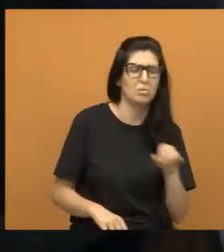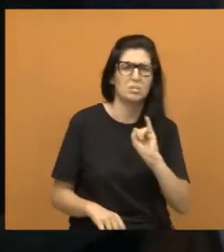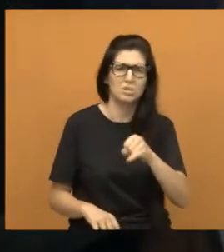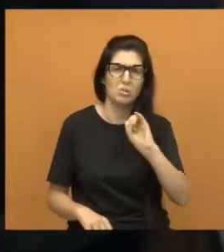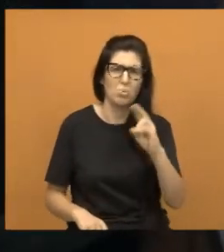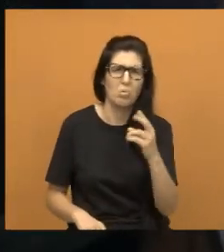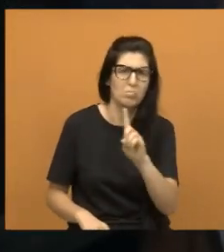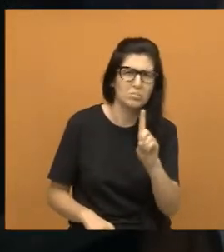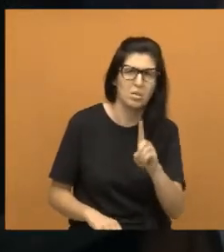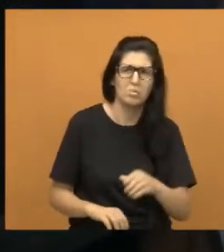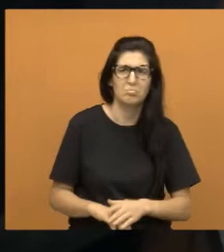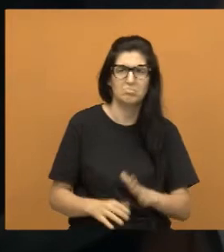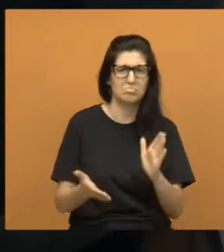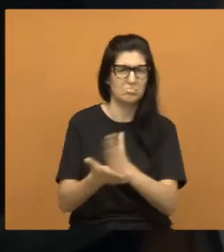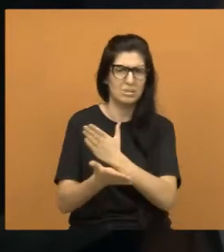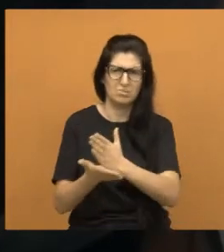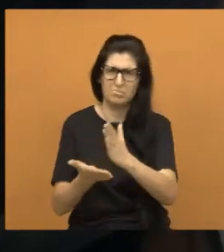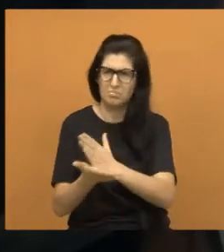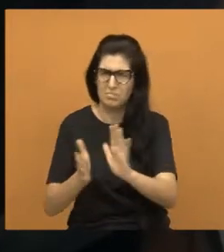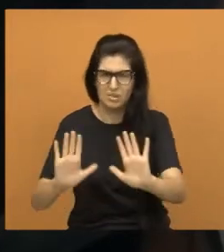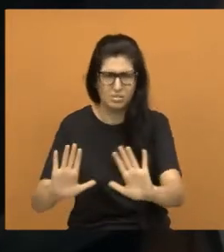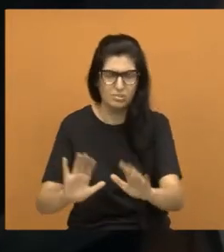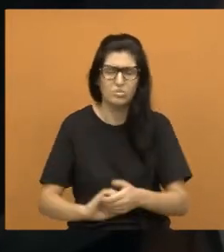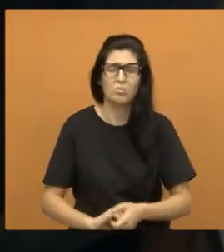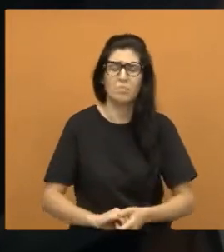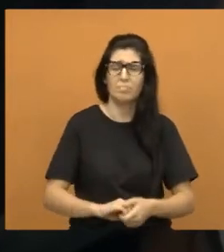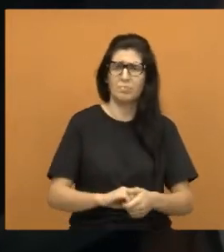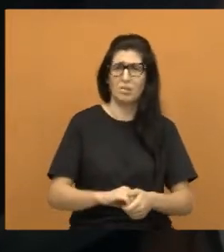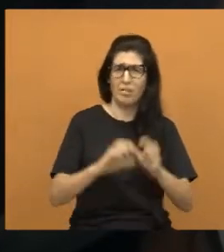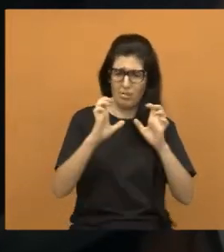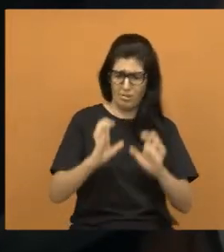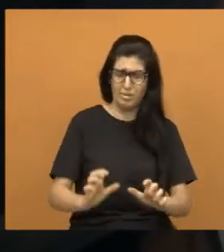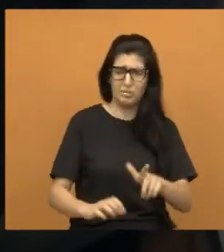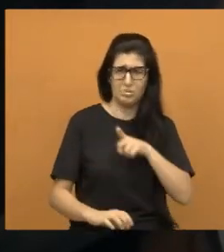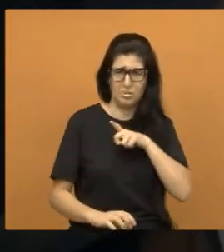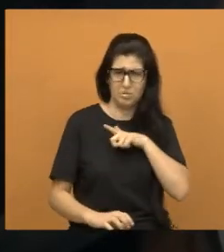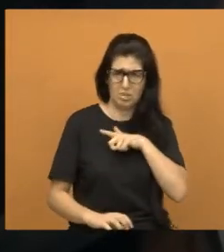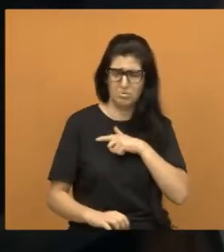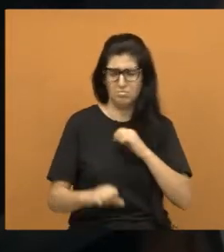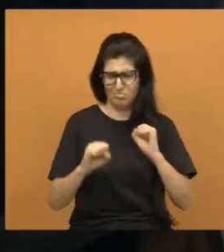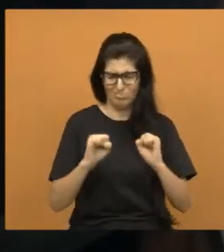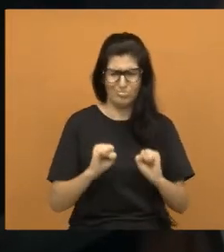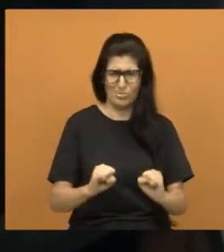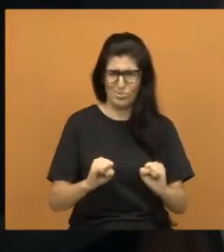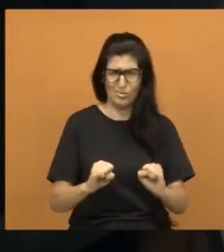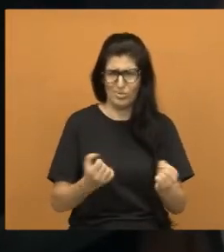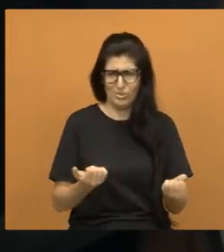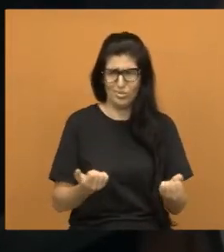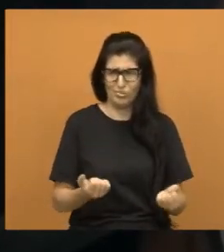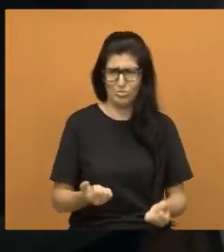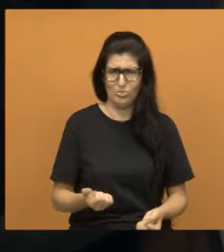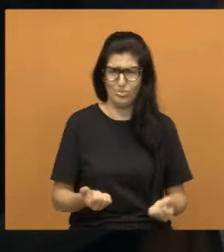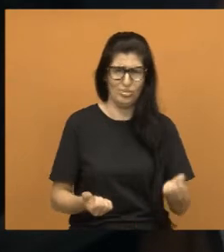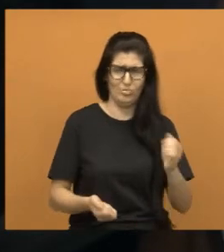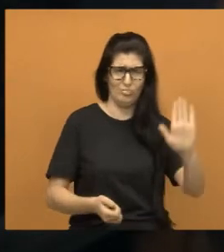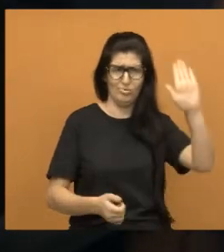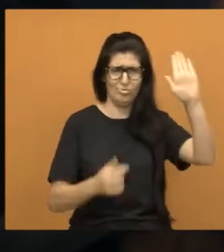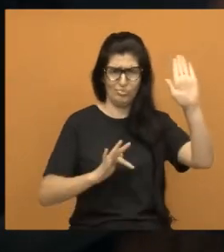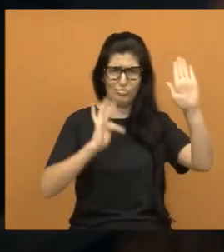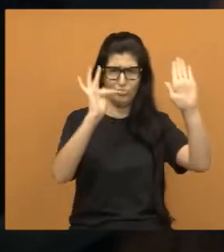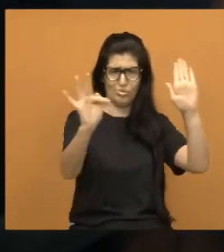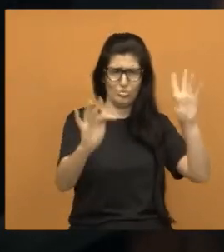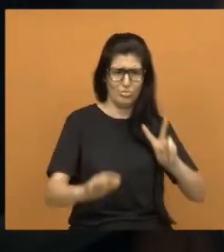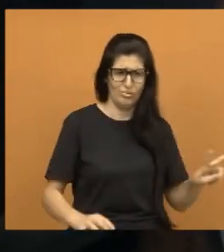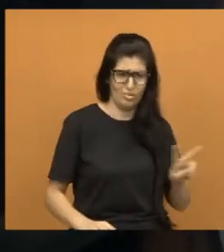bom trabalho, para ser eleita ela tem que fazer um bom trabalho. Isso é o primeiro ponto. Eu não tenho que ter